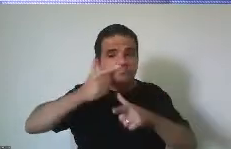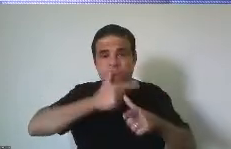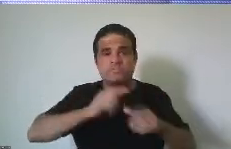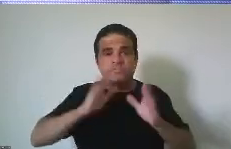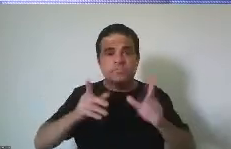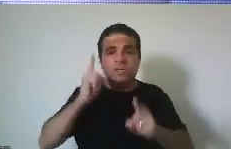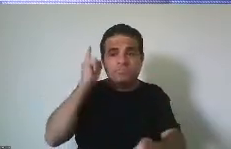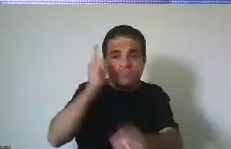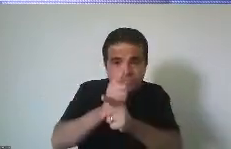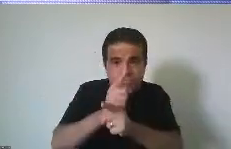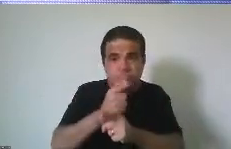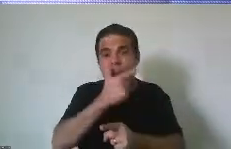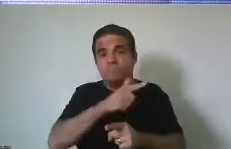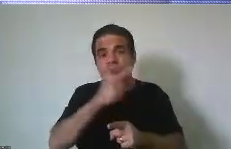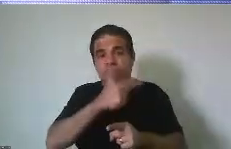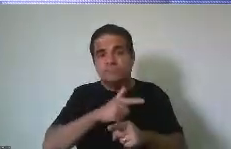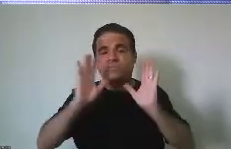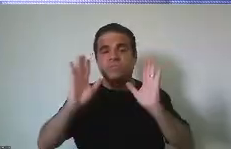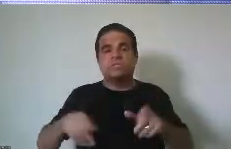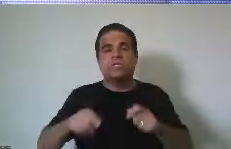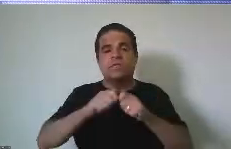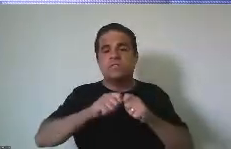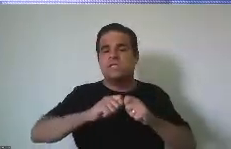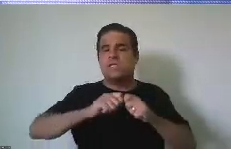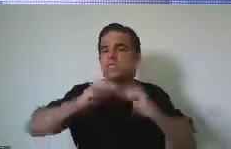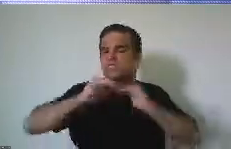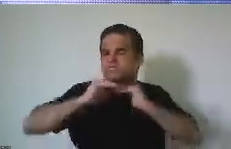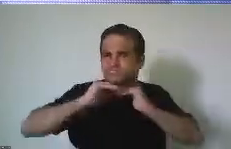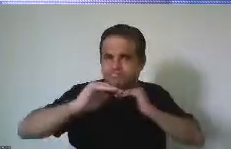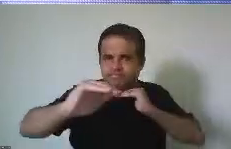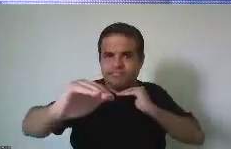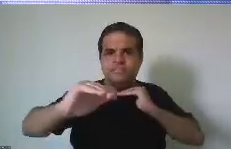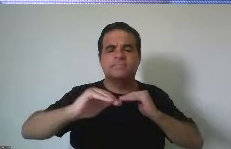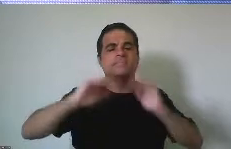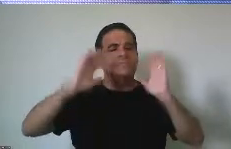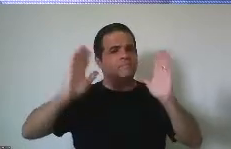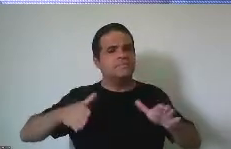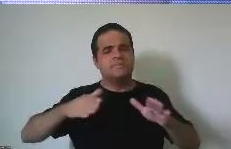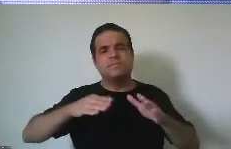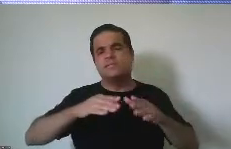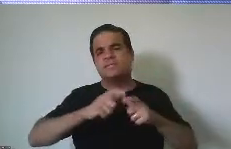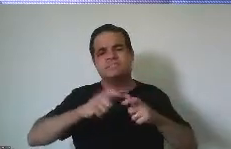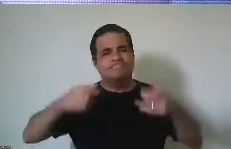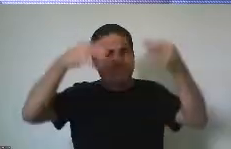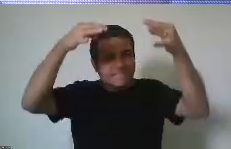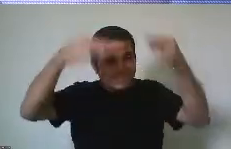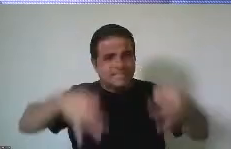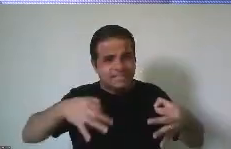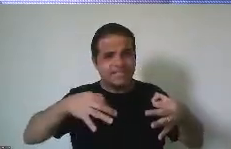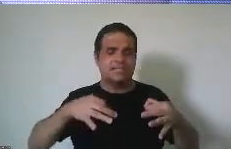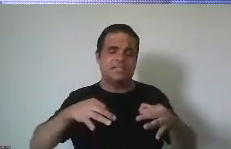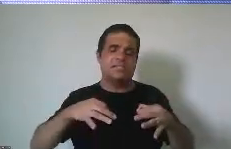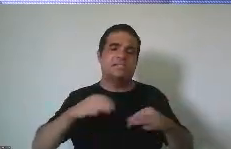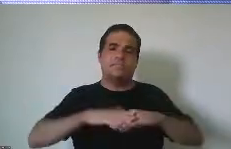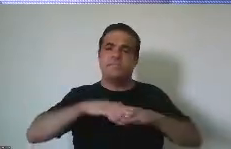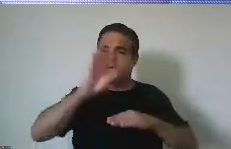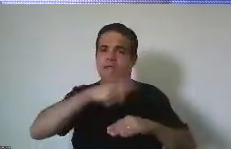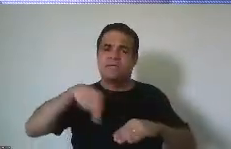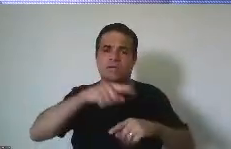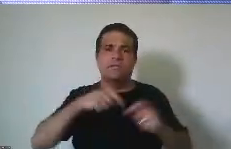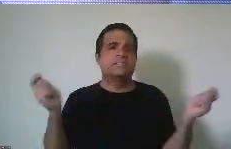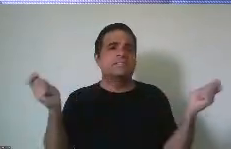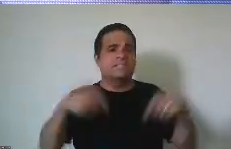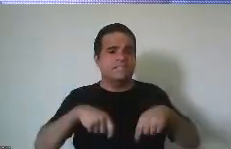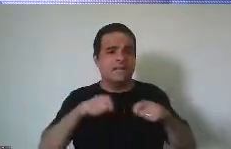conseguimos fazer um traçado da linha com muita maior certeza do que teríamos que fazer envolvendo